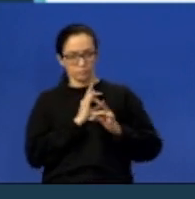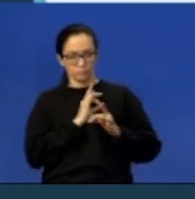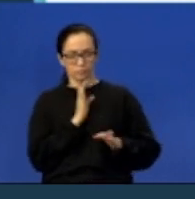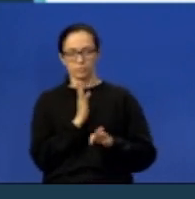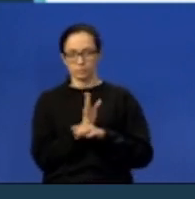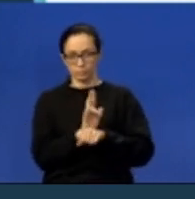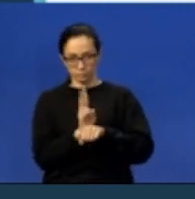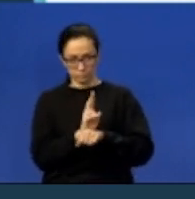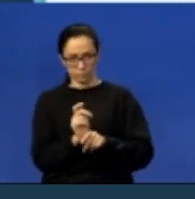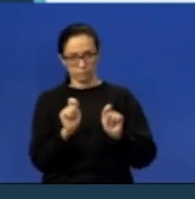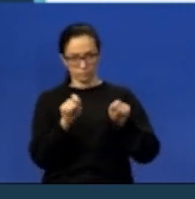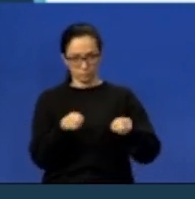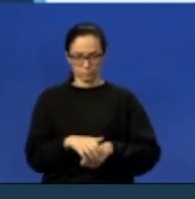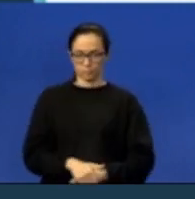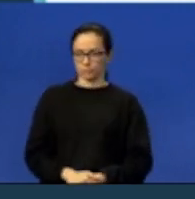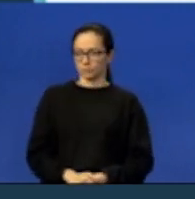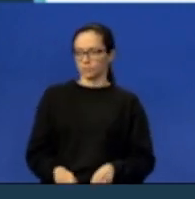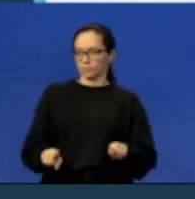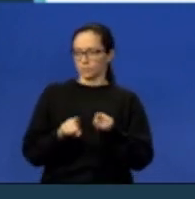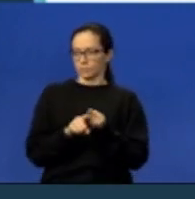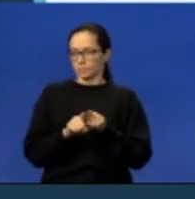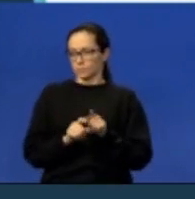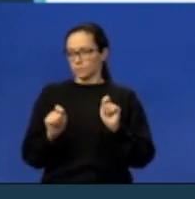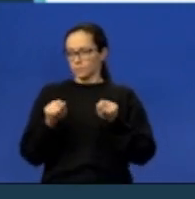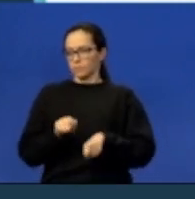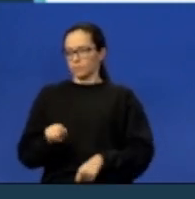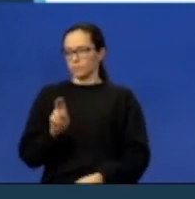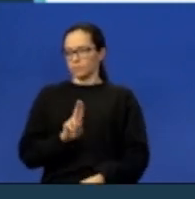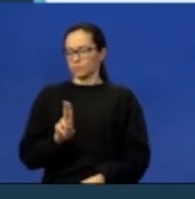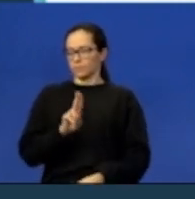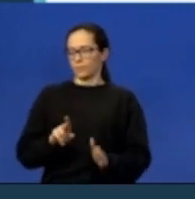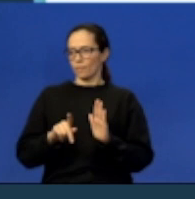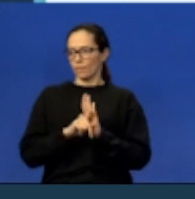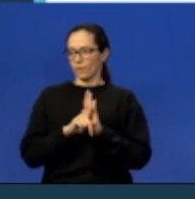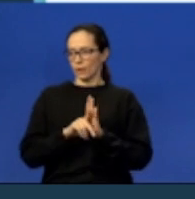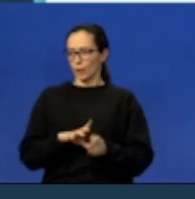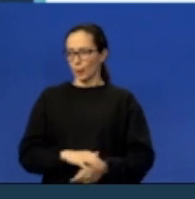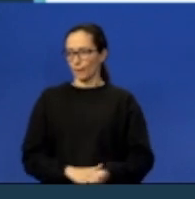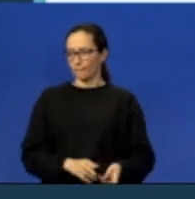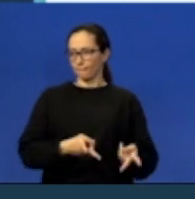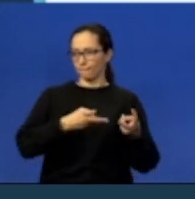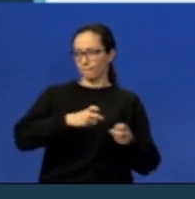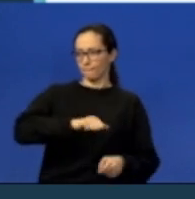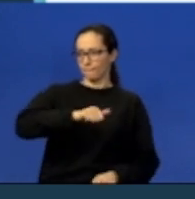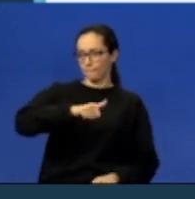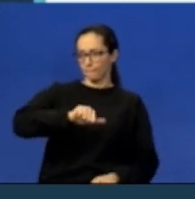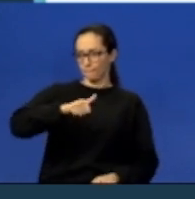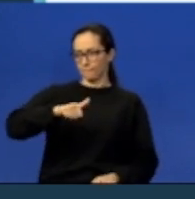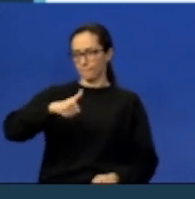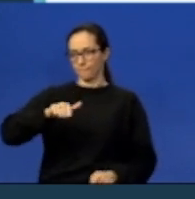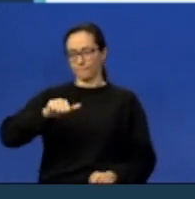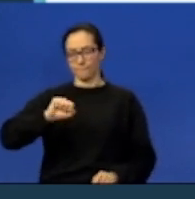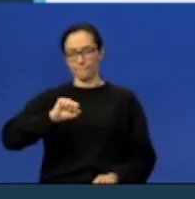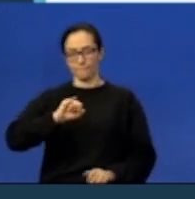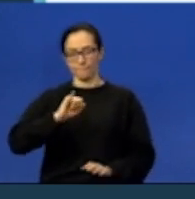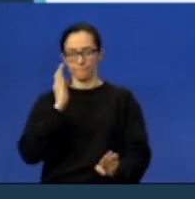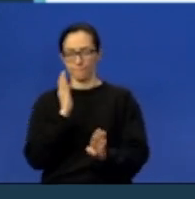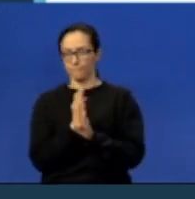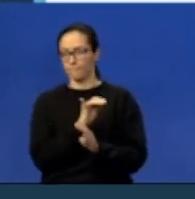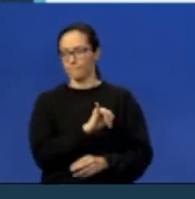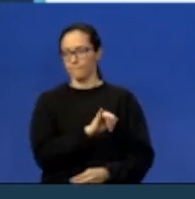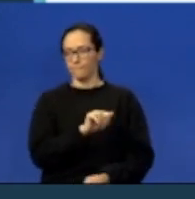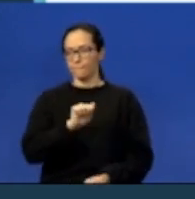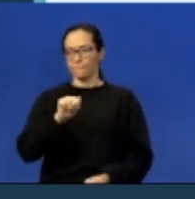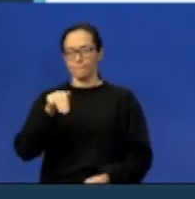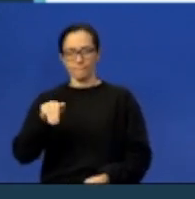diagnóstico prévio. O eletrocardiograma ele também é usado para avaliação e diagnóstico do infarto agudo